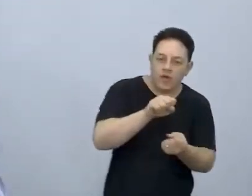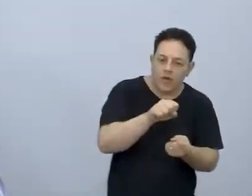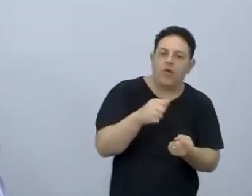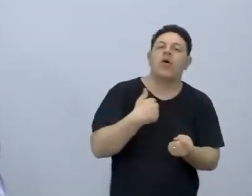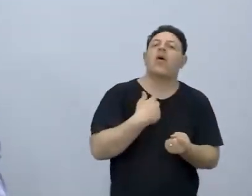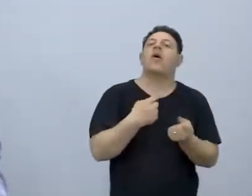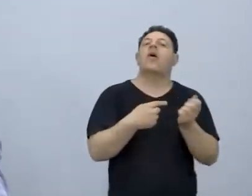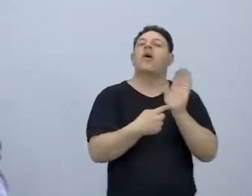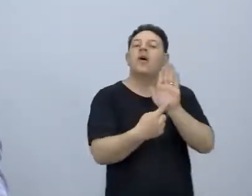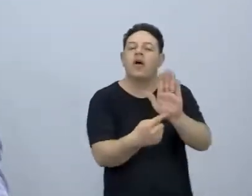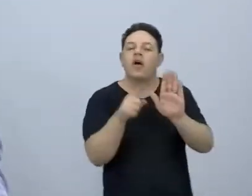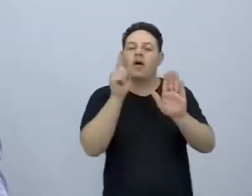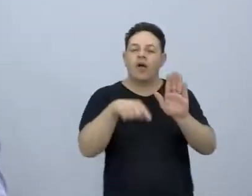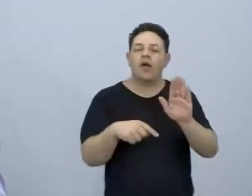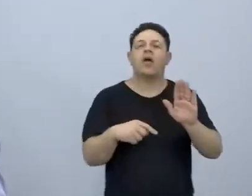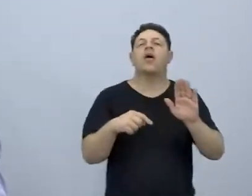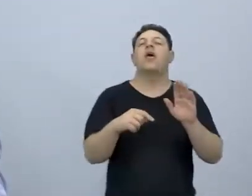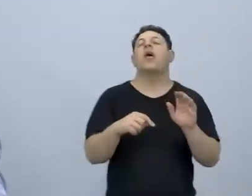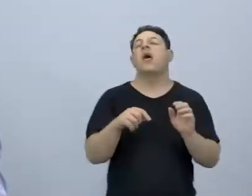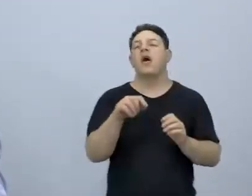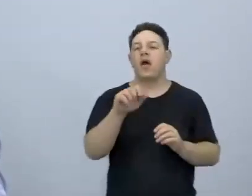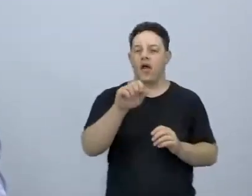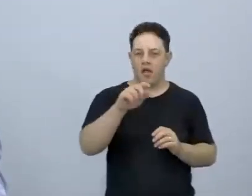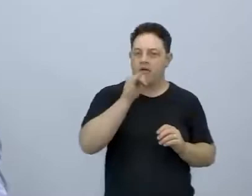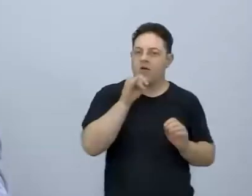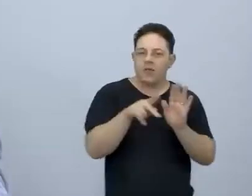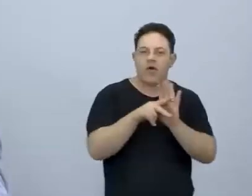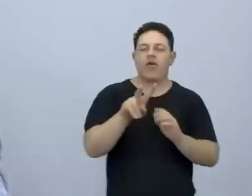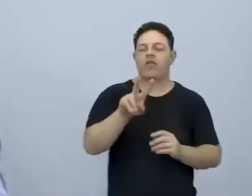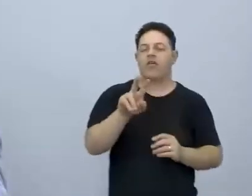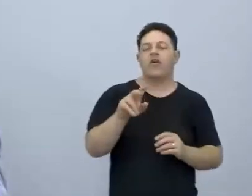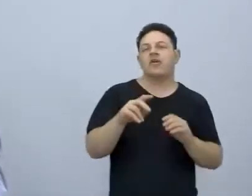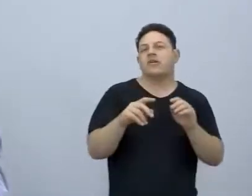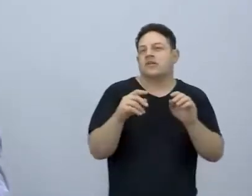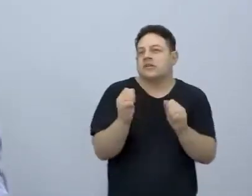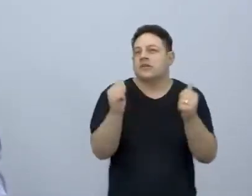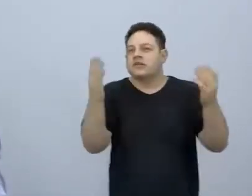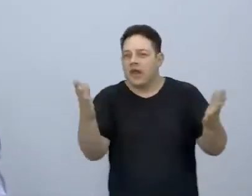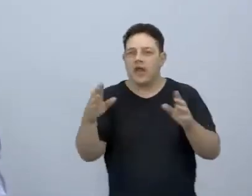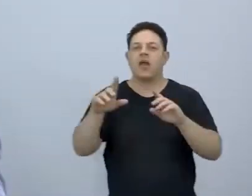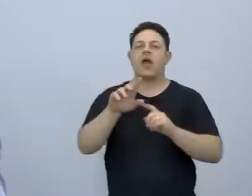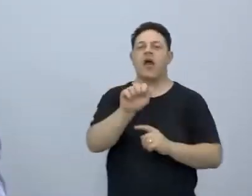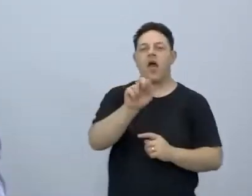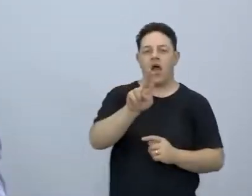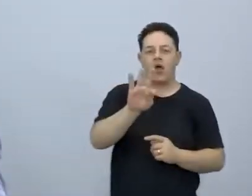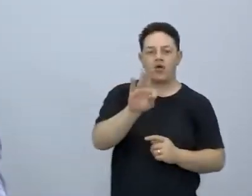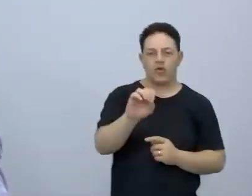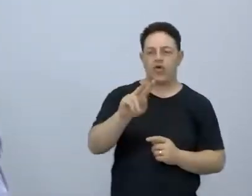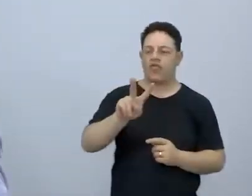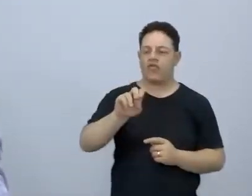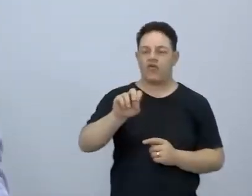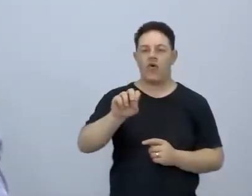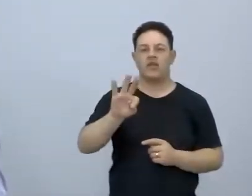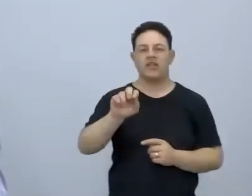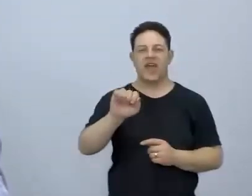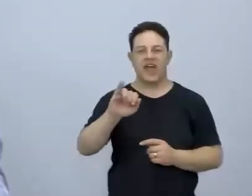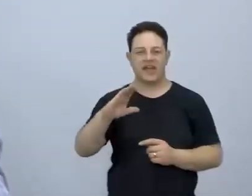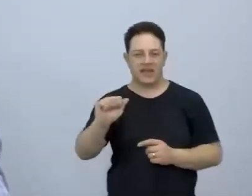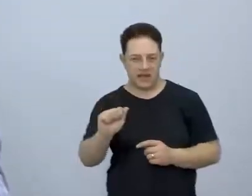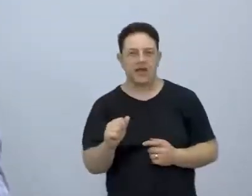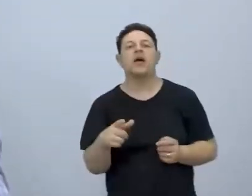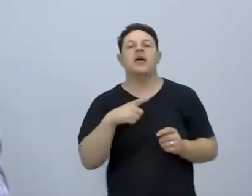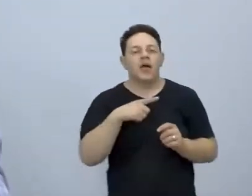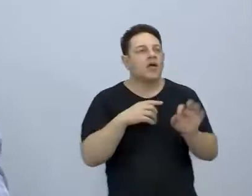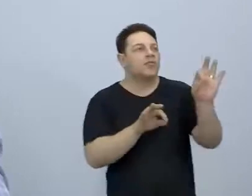bastante de placas fotovoltaicas, de cisternas, né? E eu fui montando